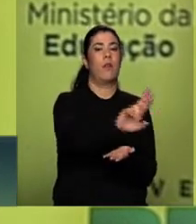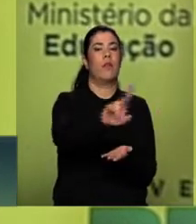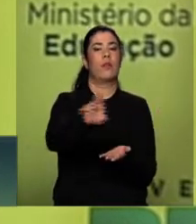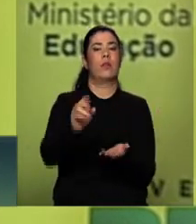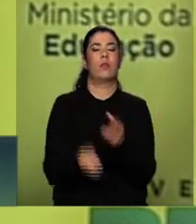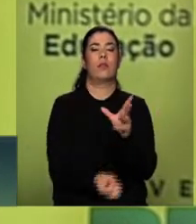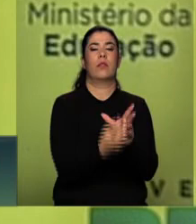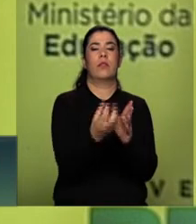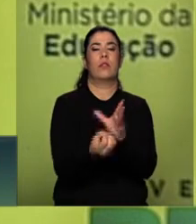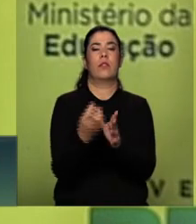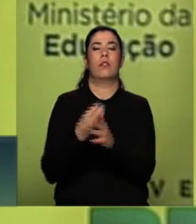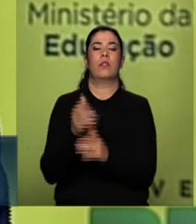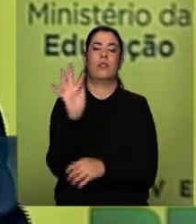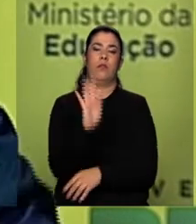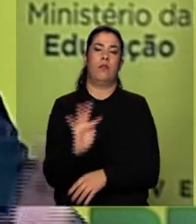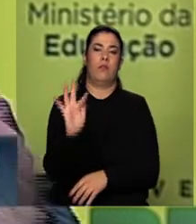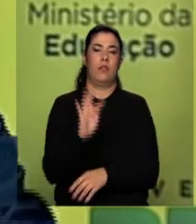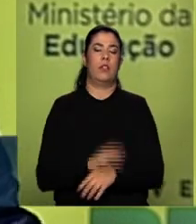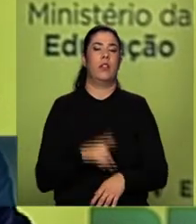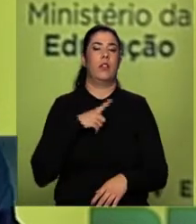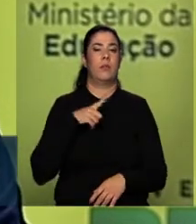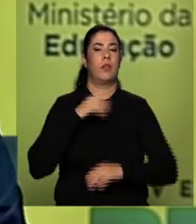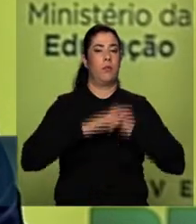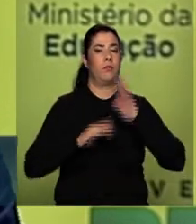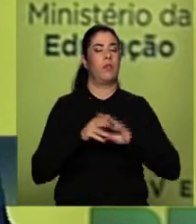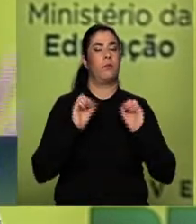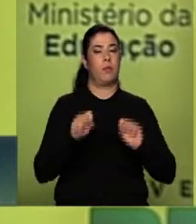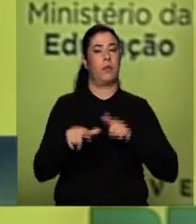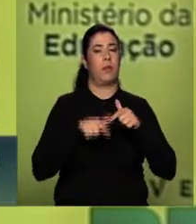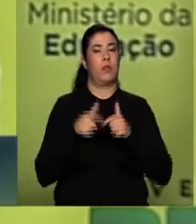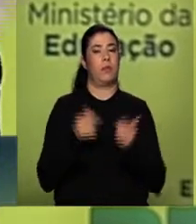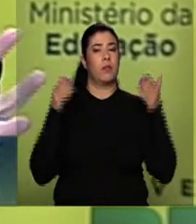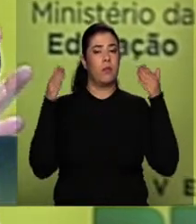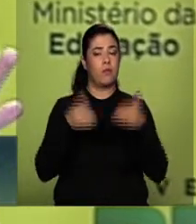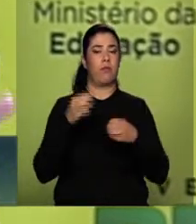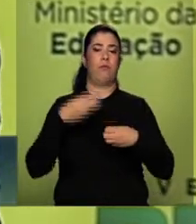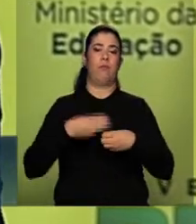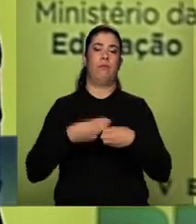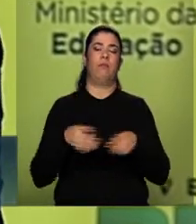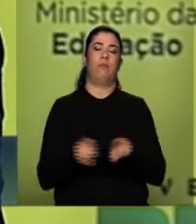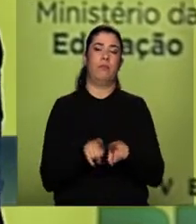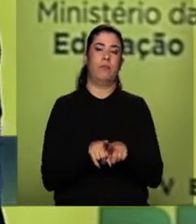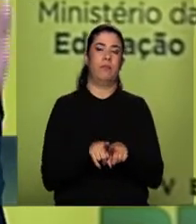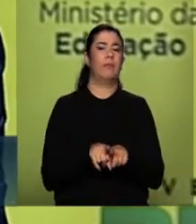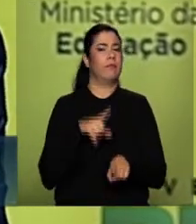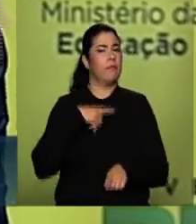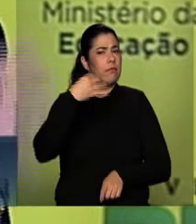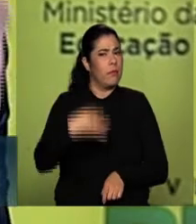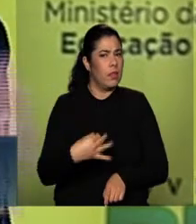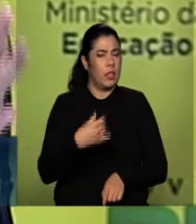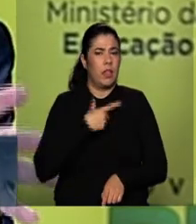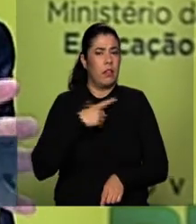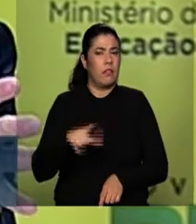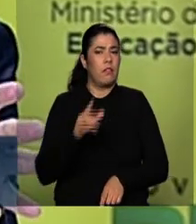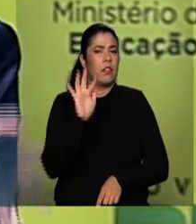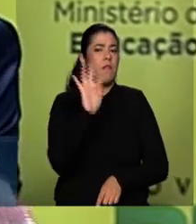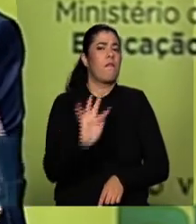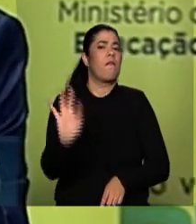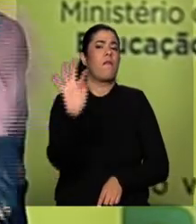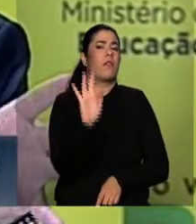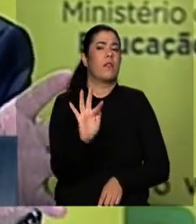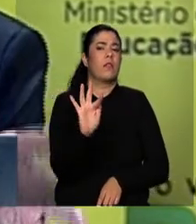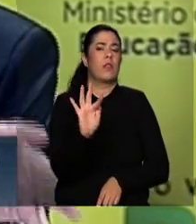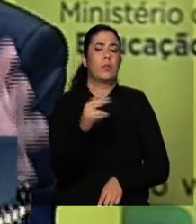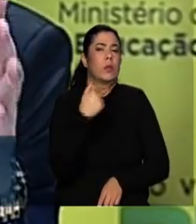privilegia o processo de fixação do profissional naquelas regiões. Então, essa é que é a ideia. Você tem razão. Nós não teremos faculdade de medicina,